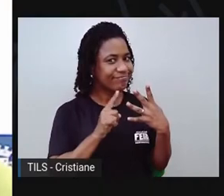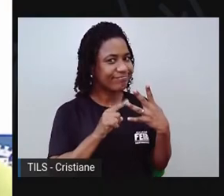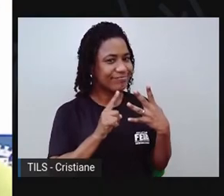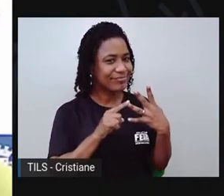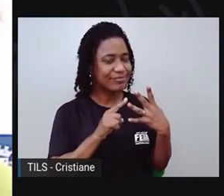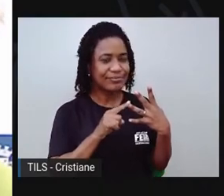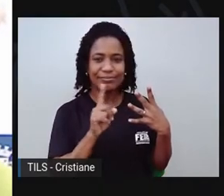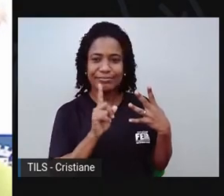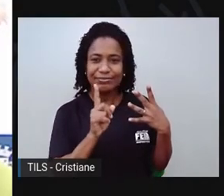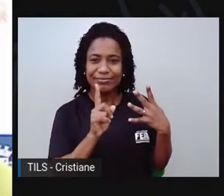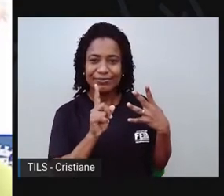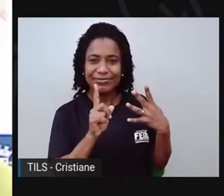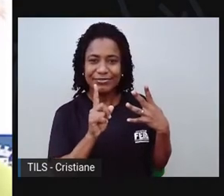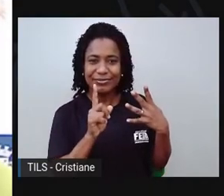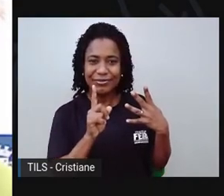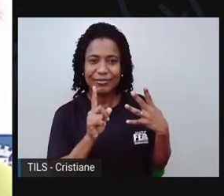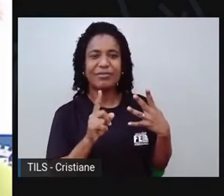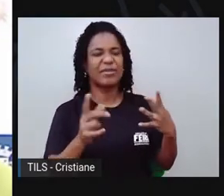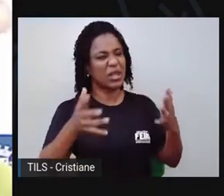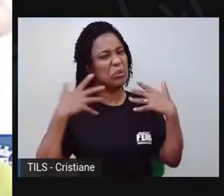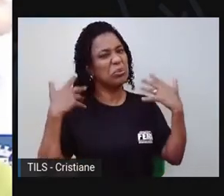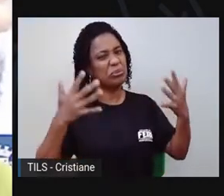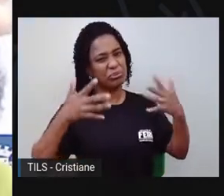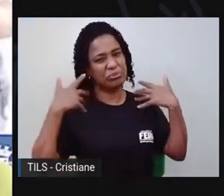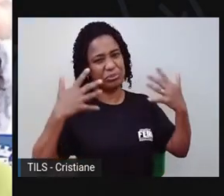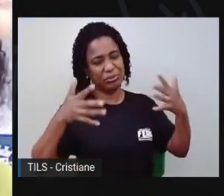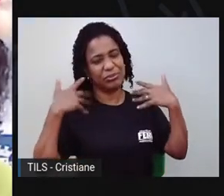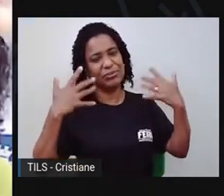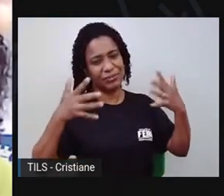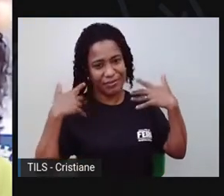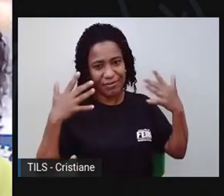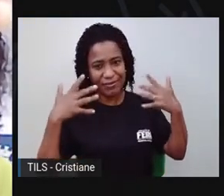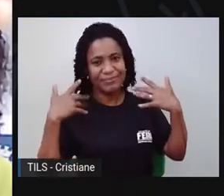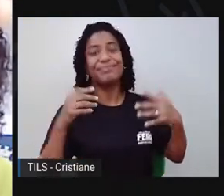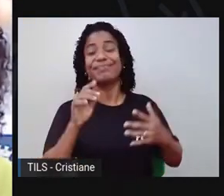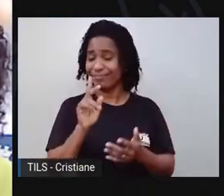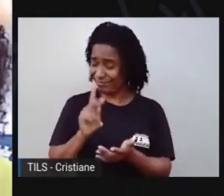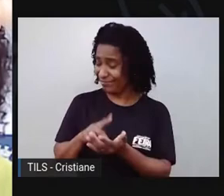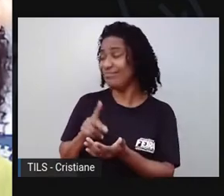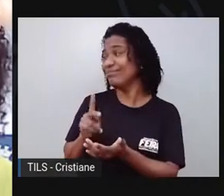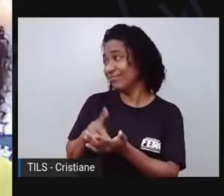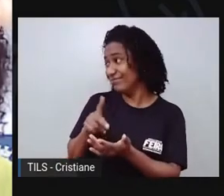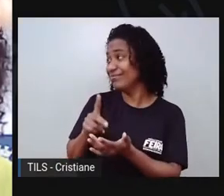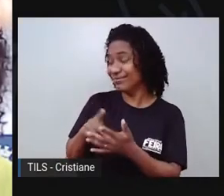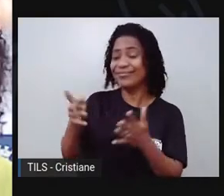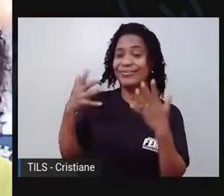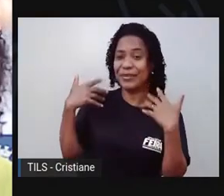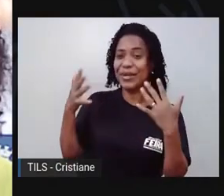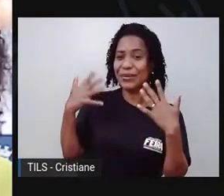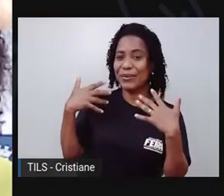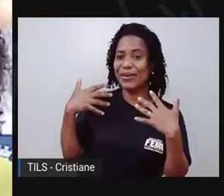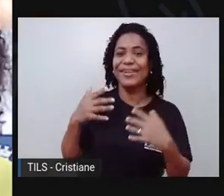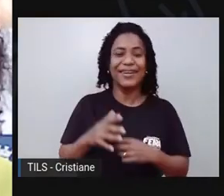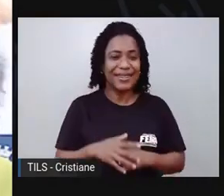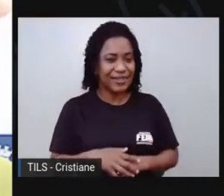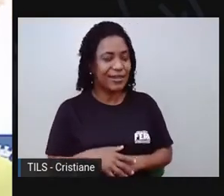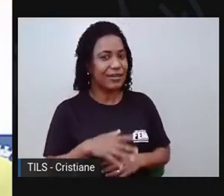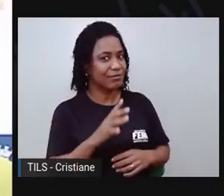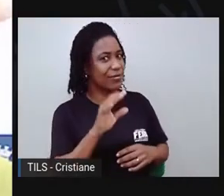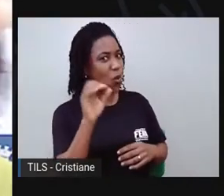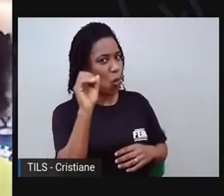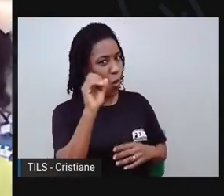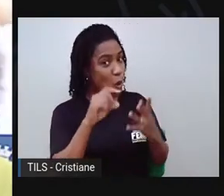Não. Tá fazendo maior calor, não é? É verdade. Deixa eu pensar. Ah, já sei. É o